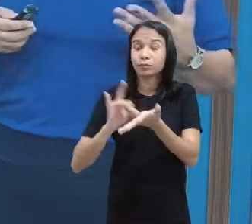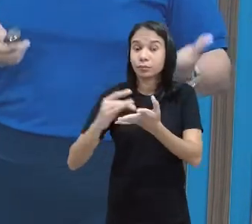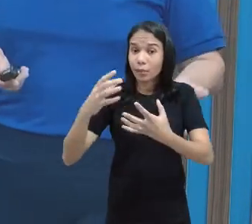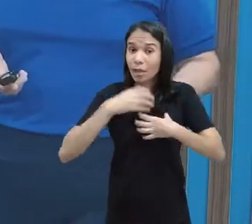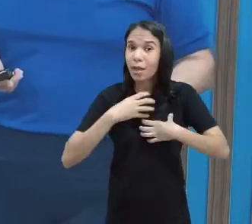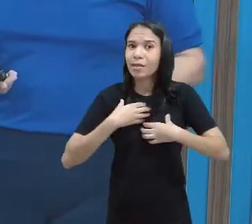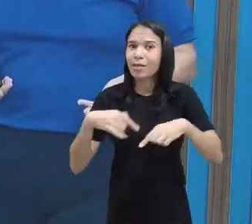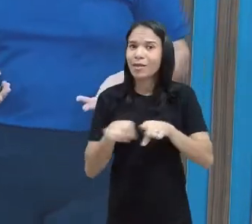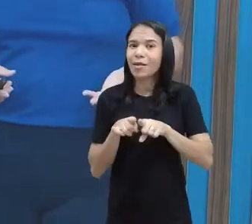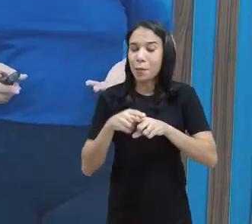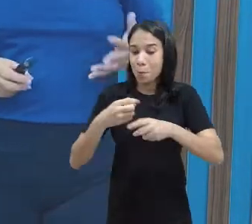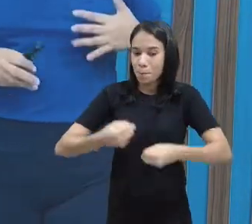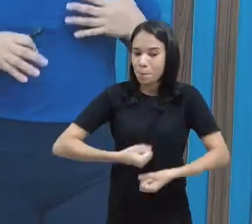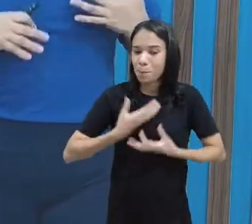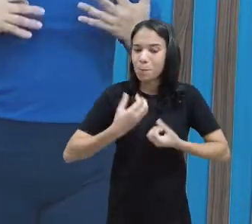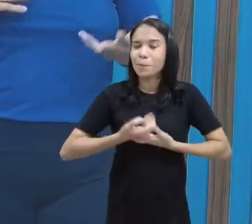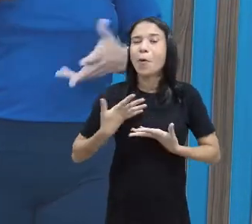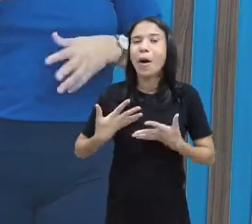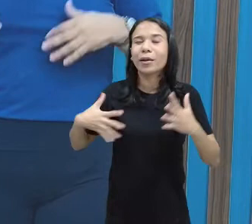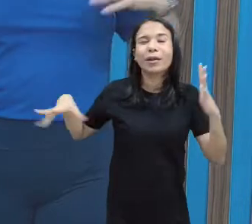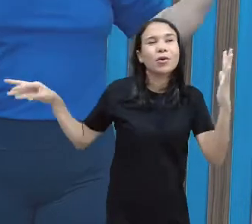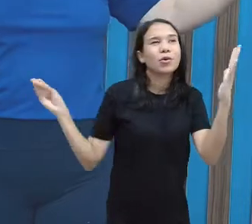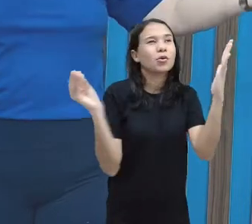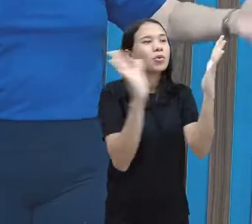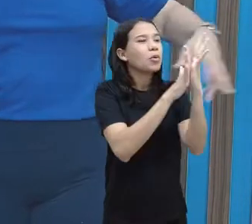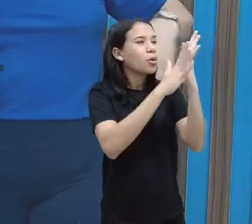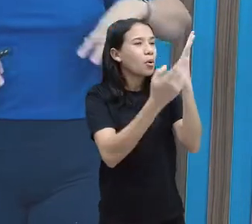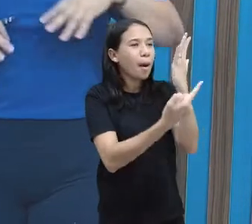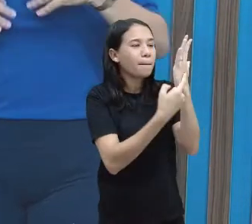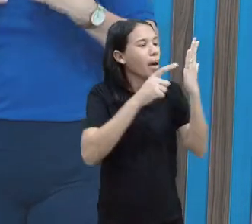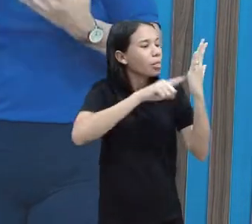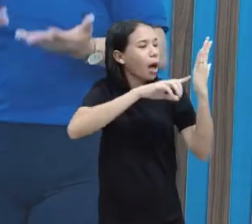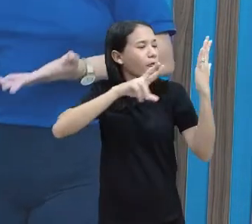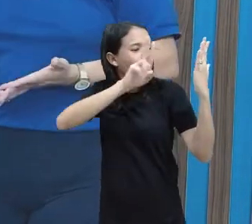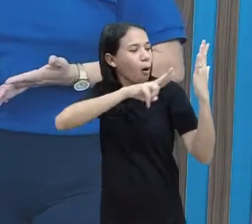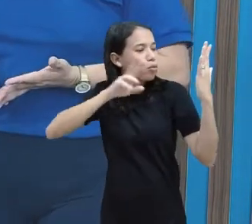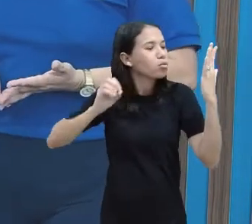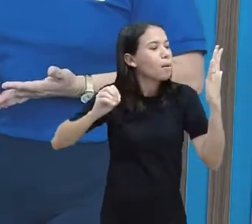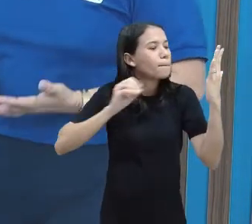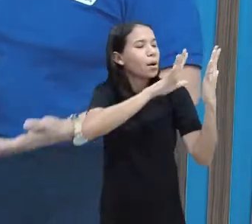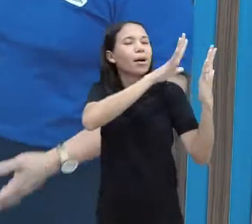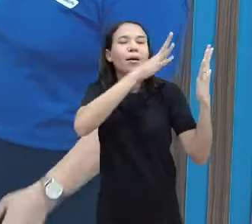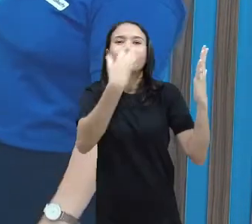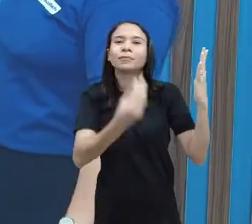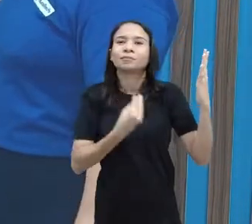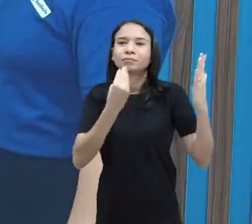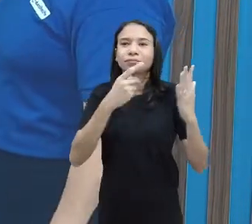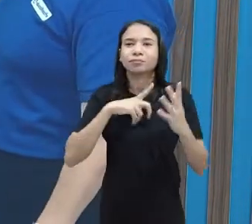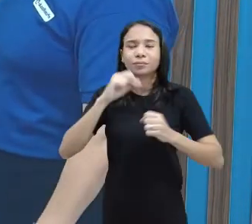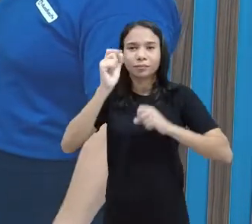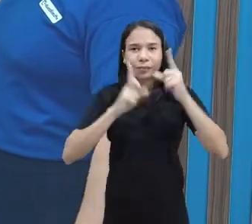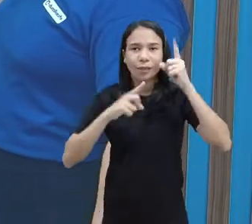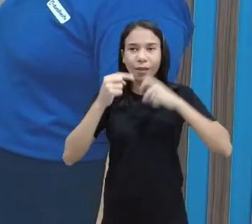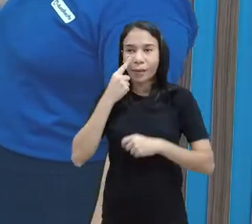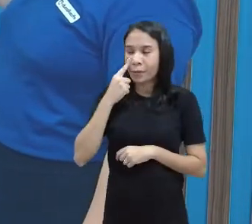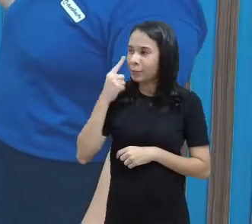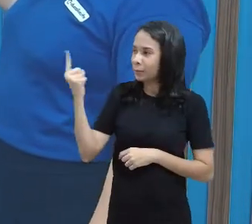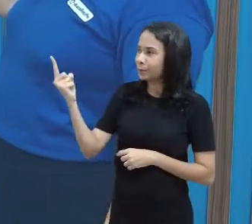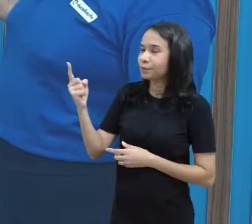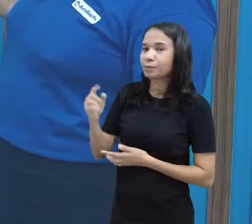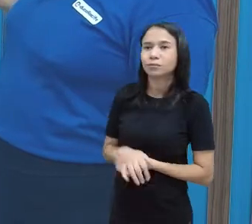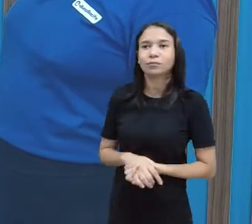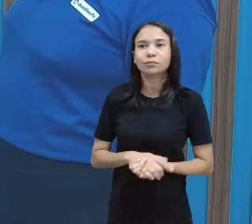também poetas, né? A usar metáforas, né? A usar outras formas para se expressar. Então, aí vocês estão